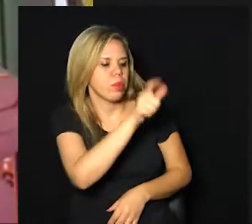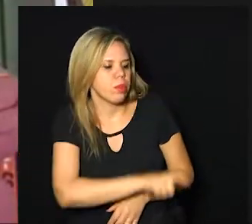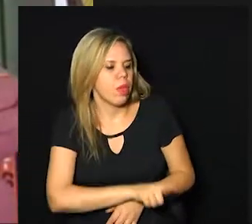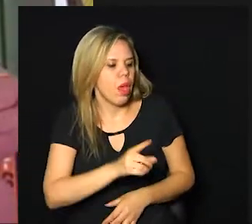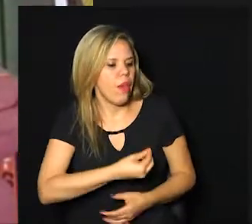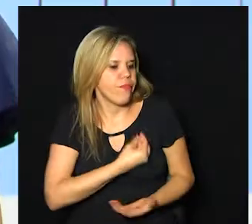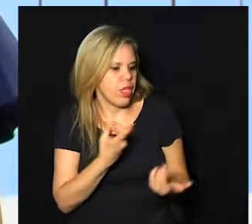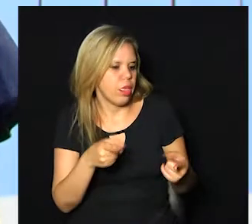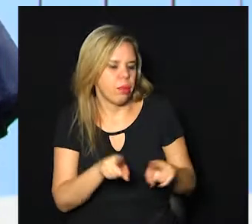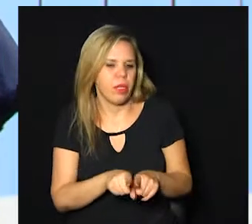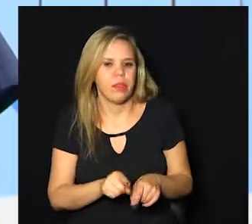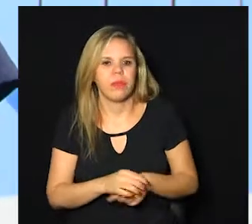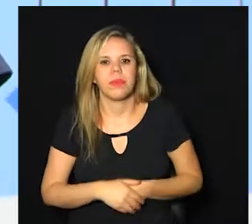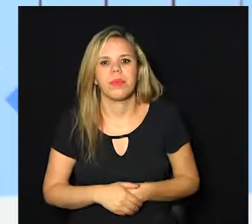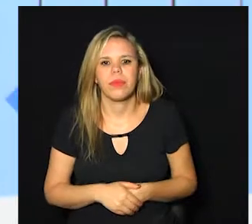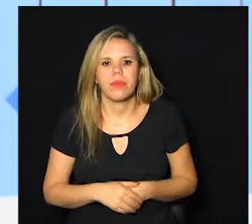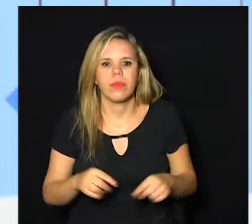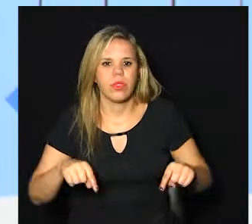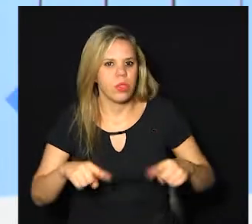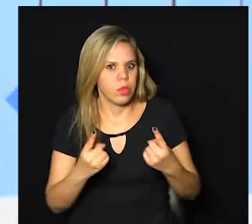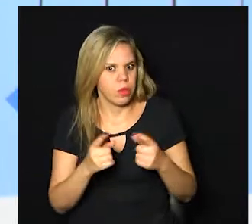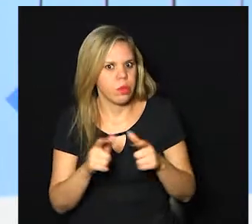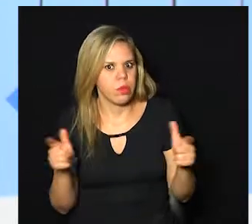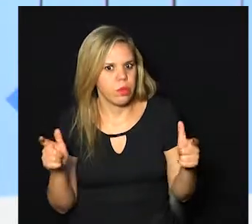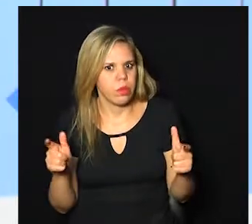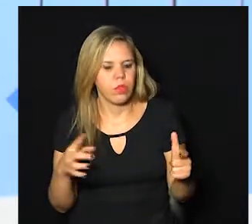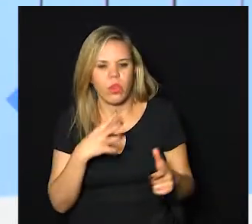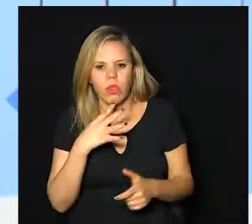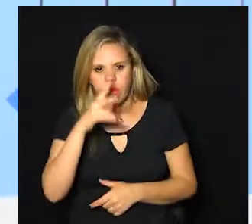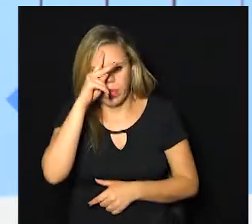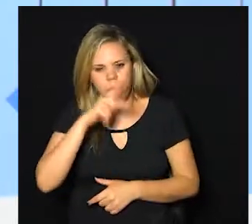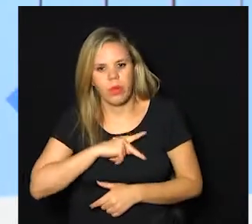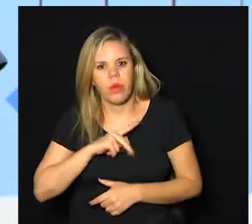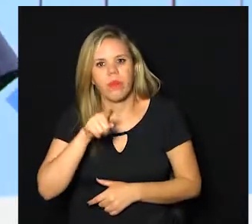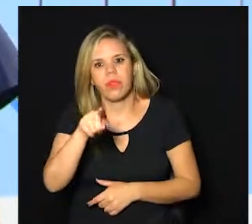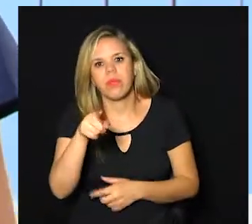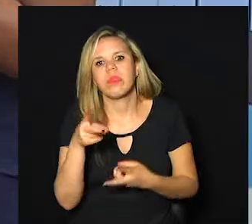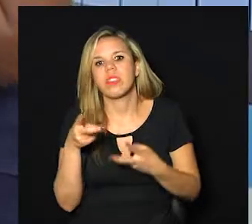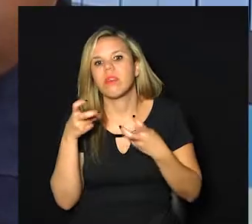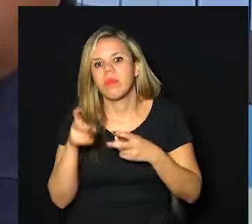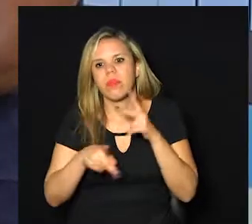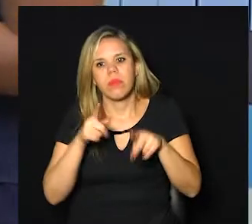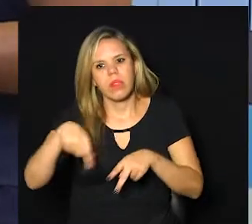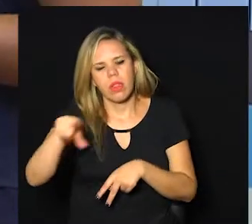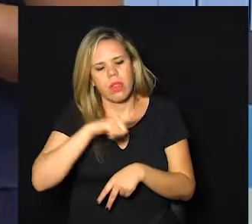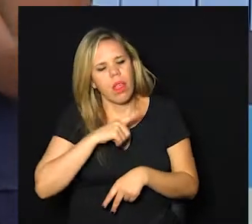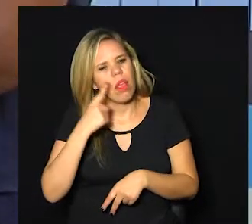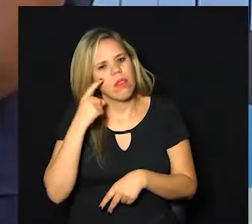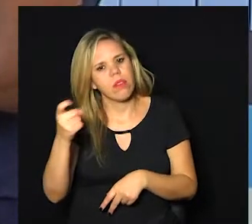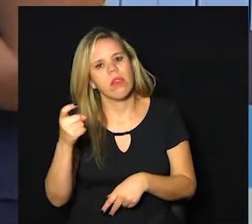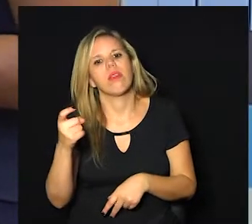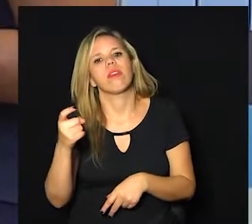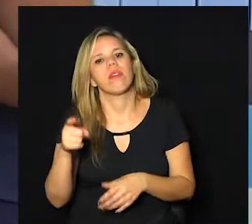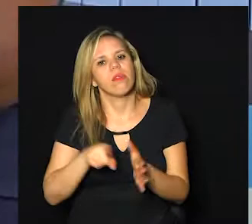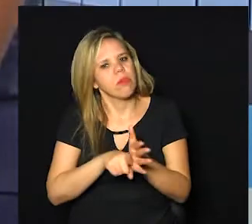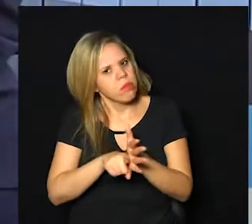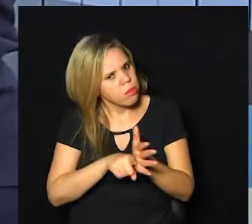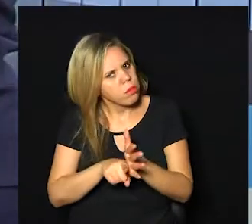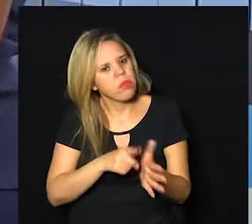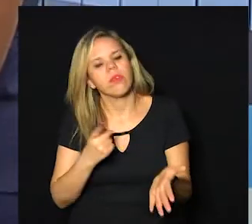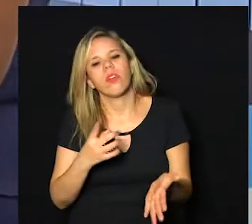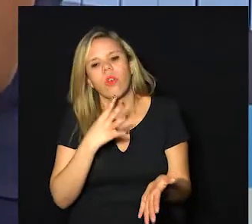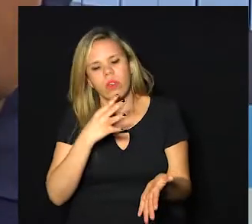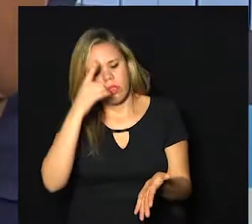o que é a vida também. Agora é um desafio muito grande esse autoconhecimento, mas você percebe que as pessoas têm se interessado nessa busca de